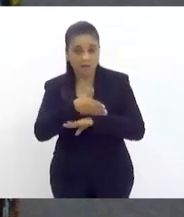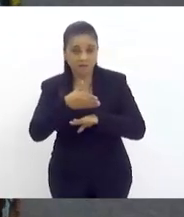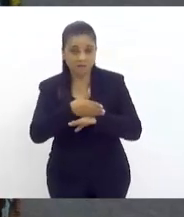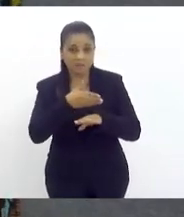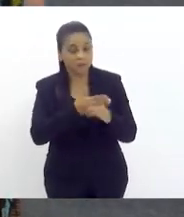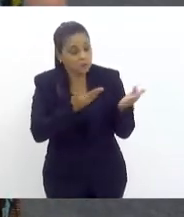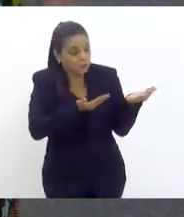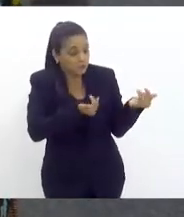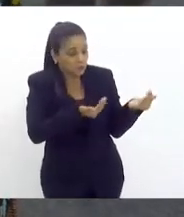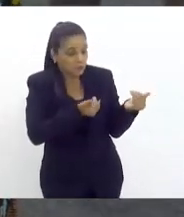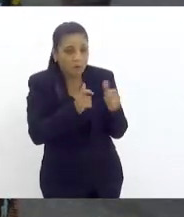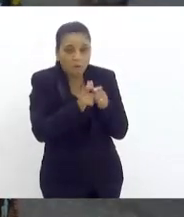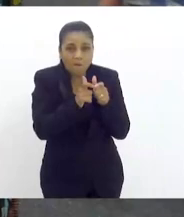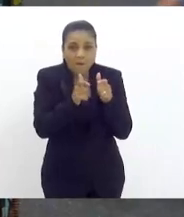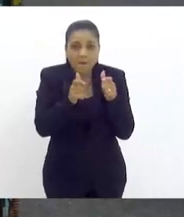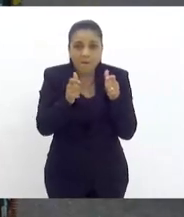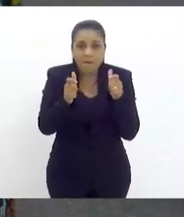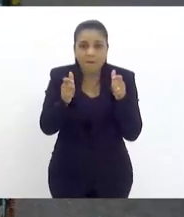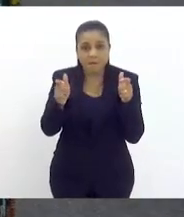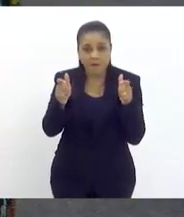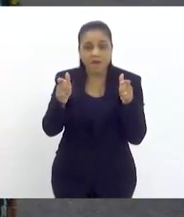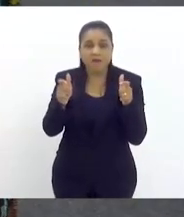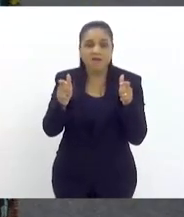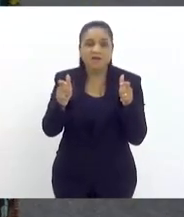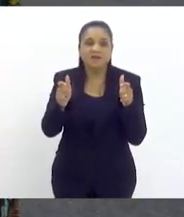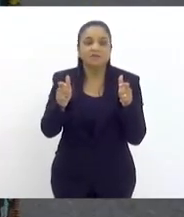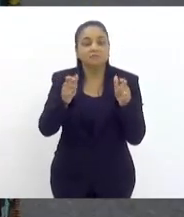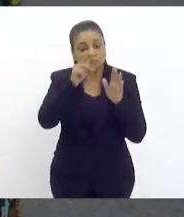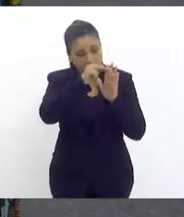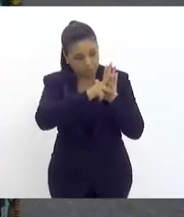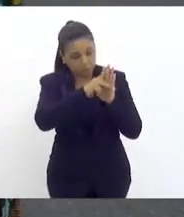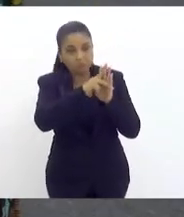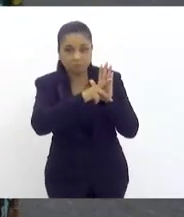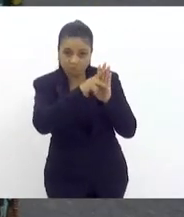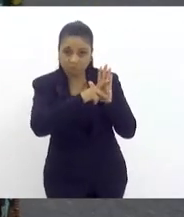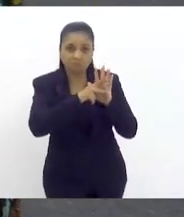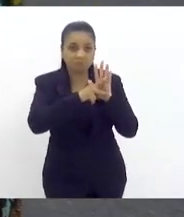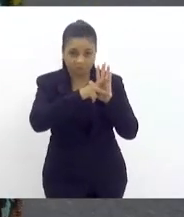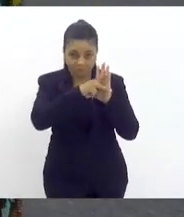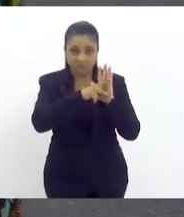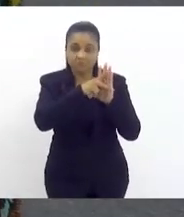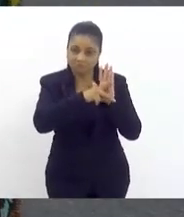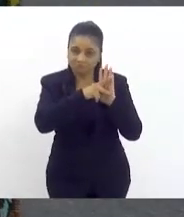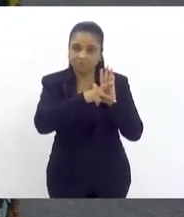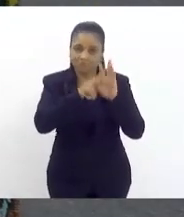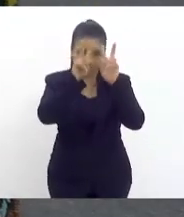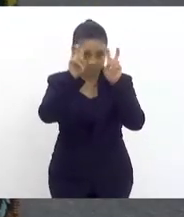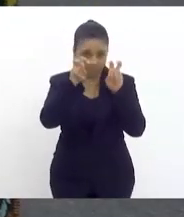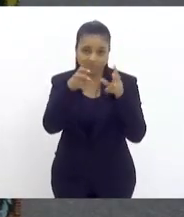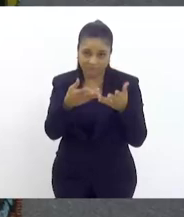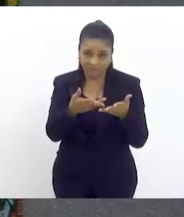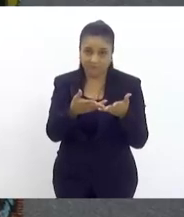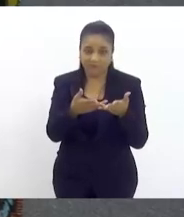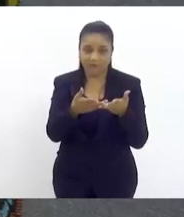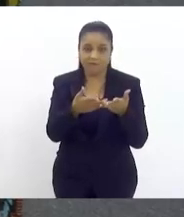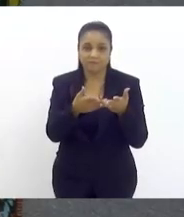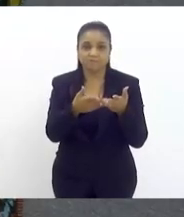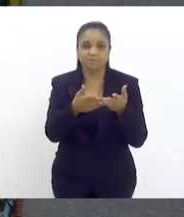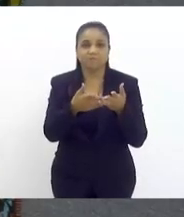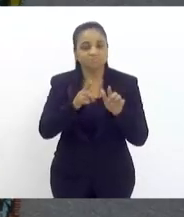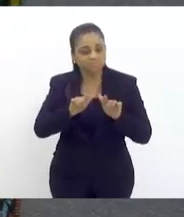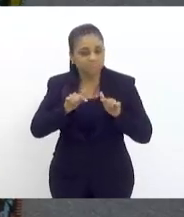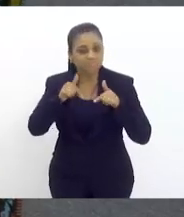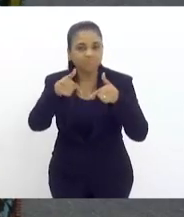está sendo ampliada, não só por conta do projeto, que é a matéria do projeto, que é a efetivação